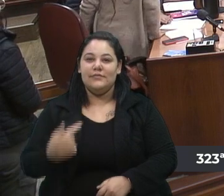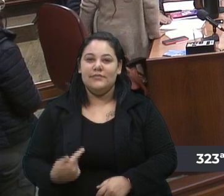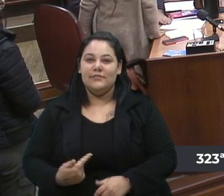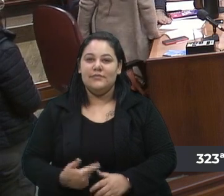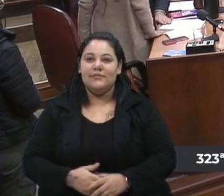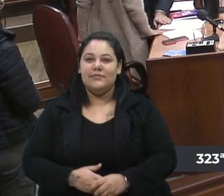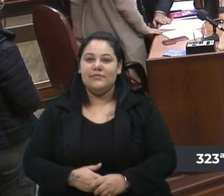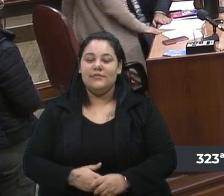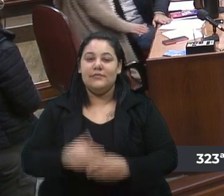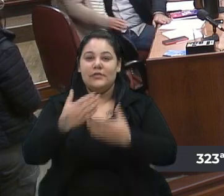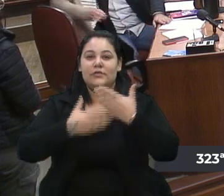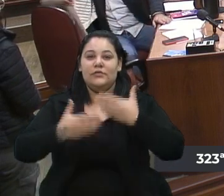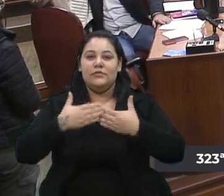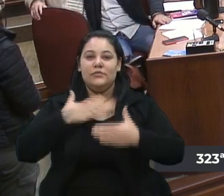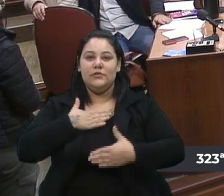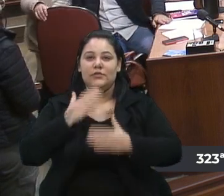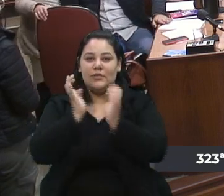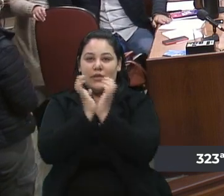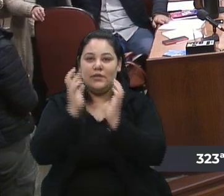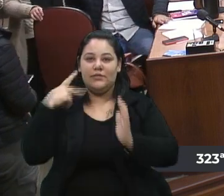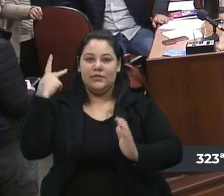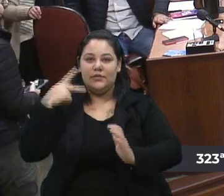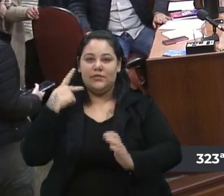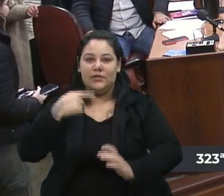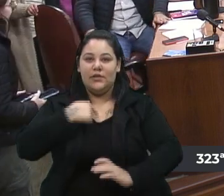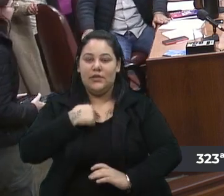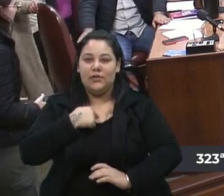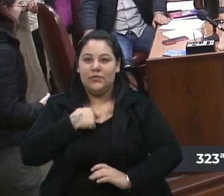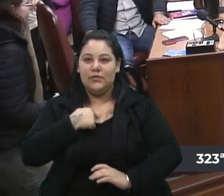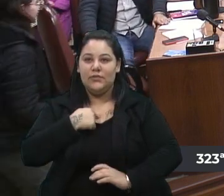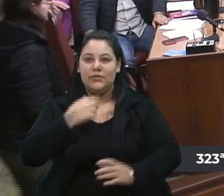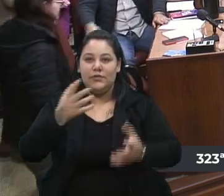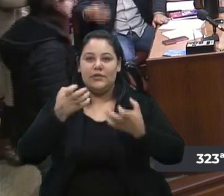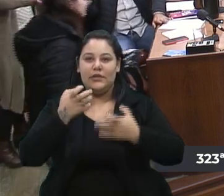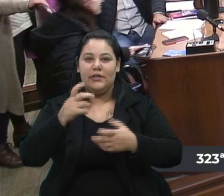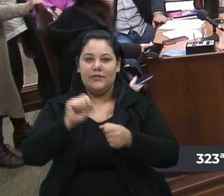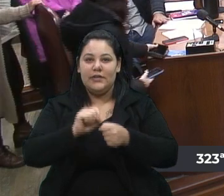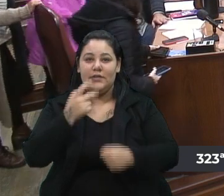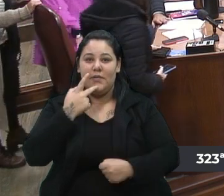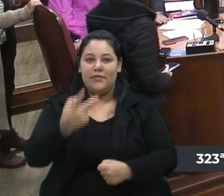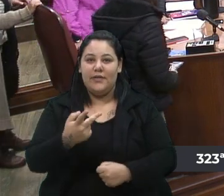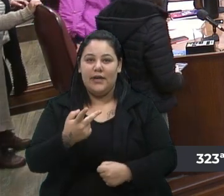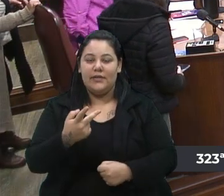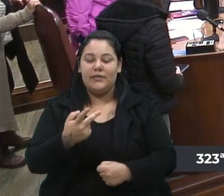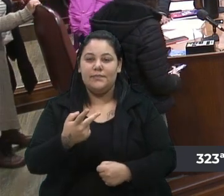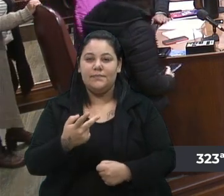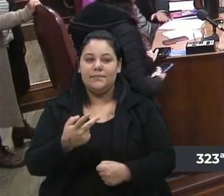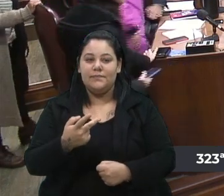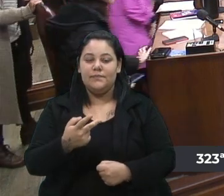nobres colegas eu aqui vou queria fazer uma fala referente